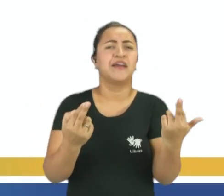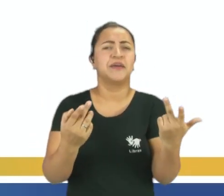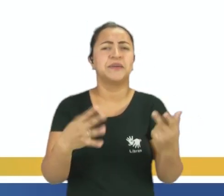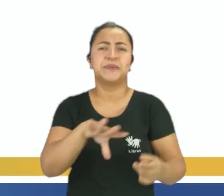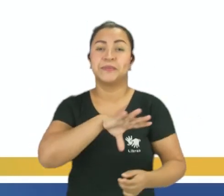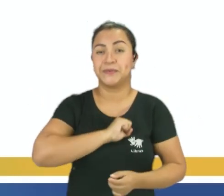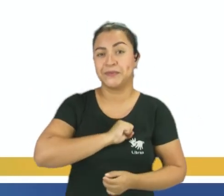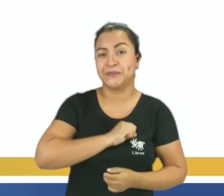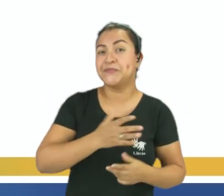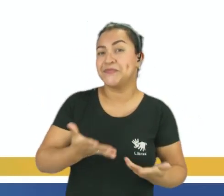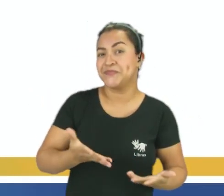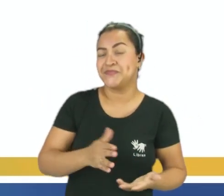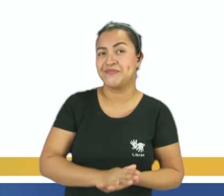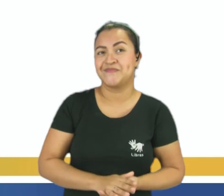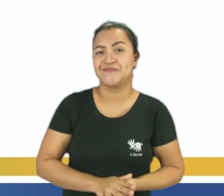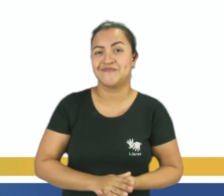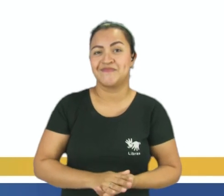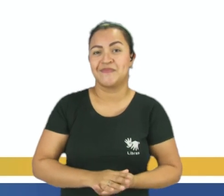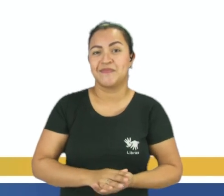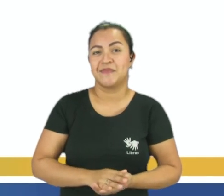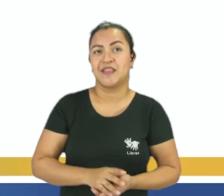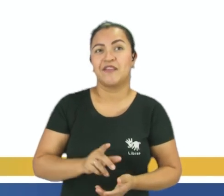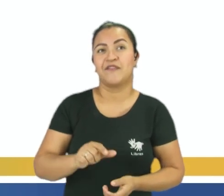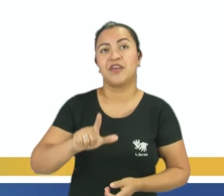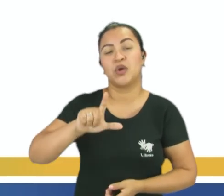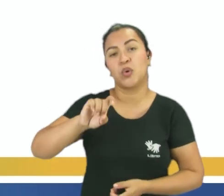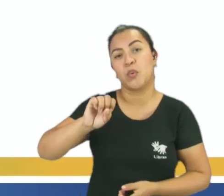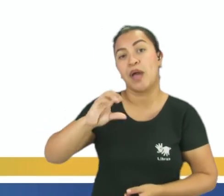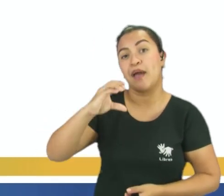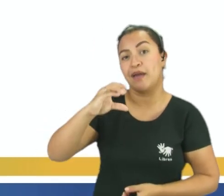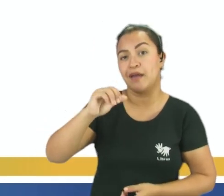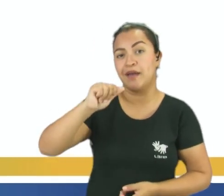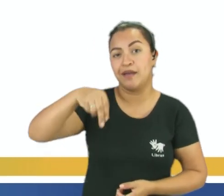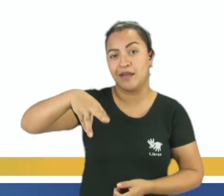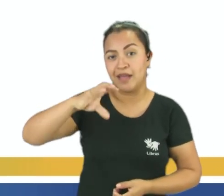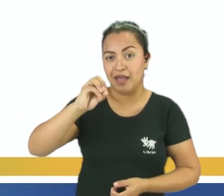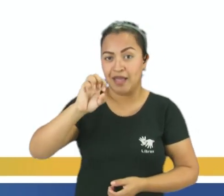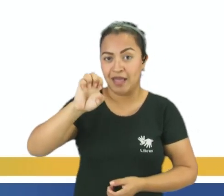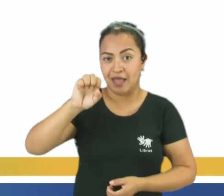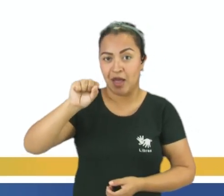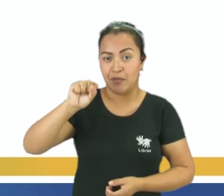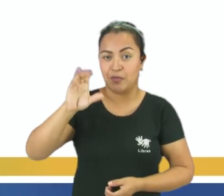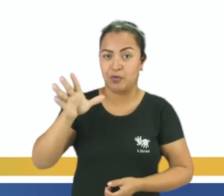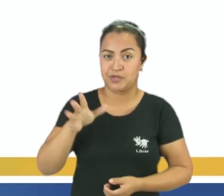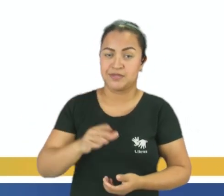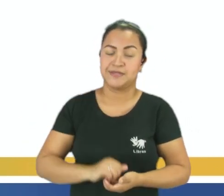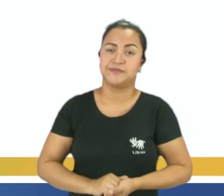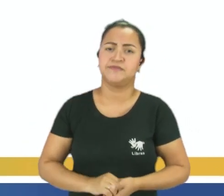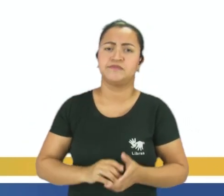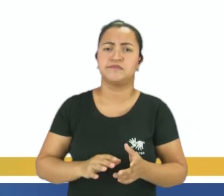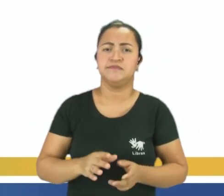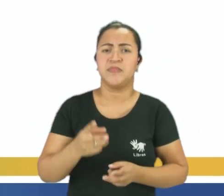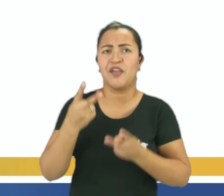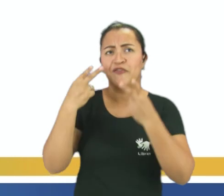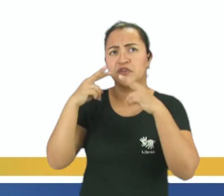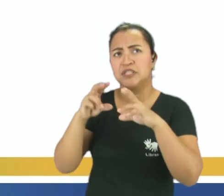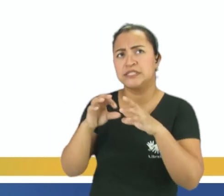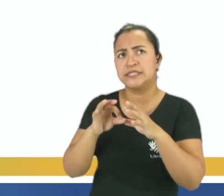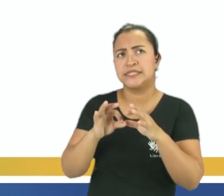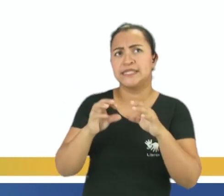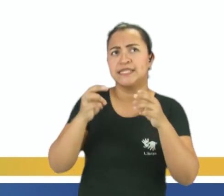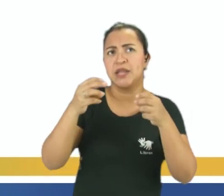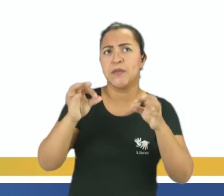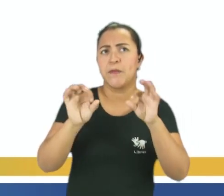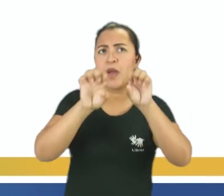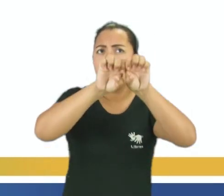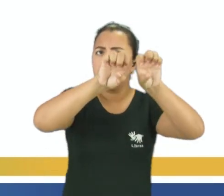Luís de Camões. Vejam só, gente, que o soneto de Luís de Camões apresenta uma estrutura fixa,